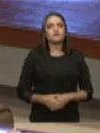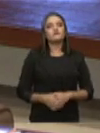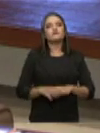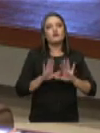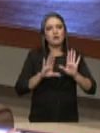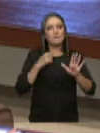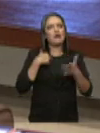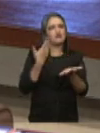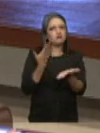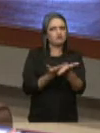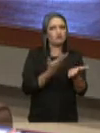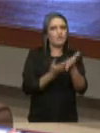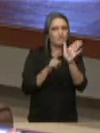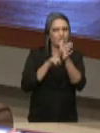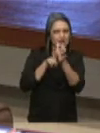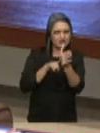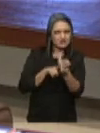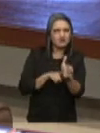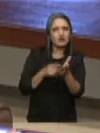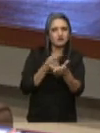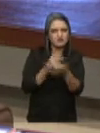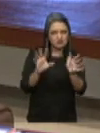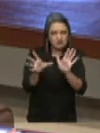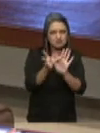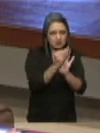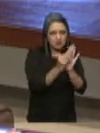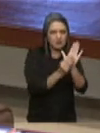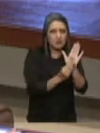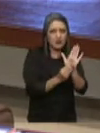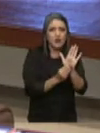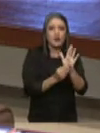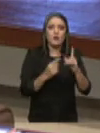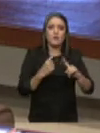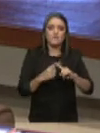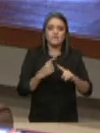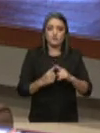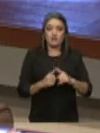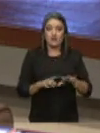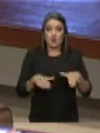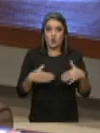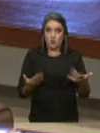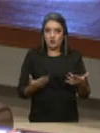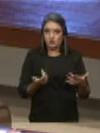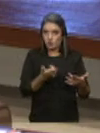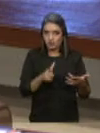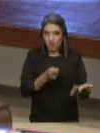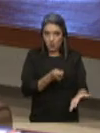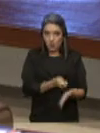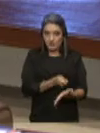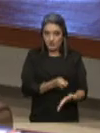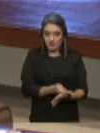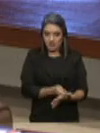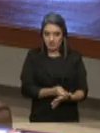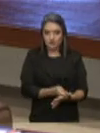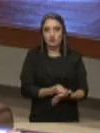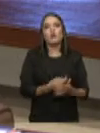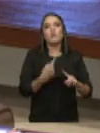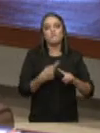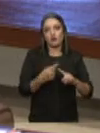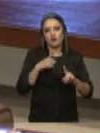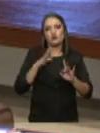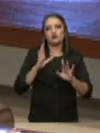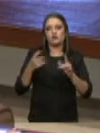doutrina que, nesses casos de inexigibilidade da obrigação por força do surgimento da